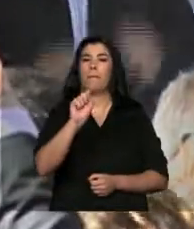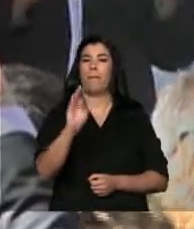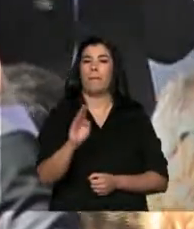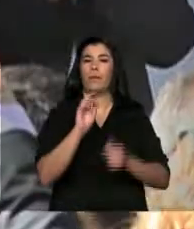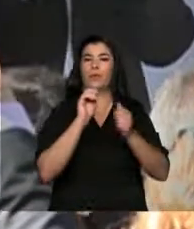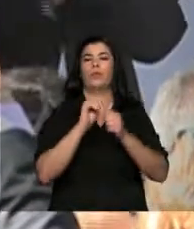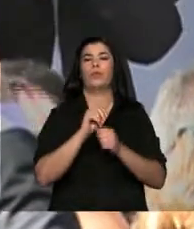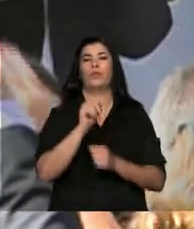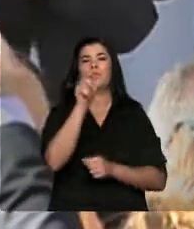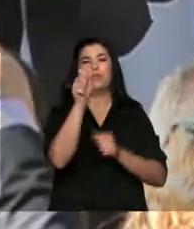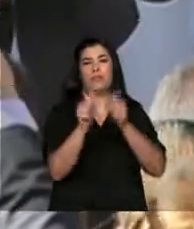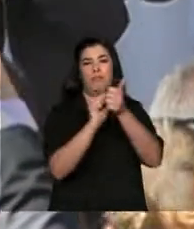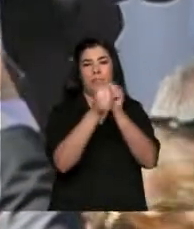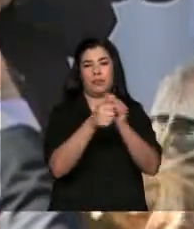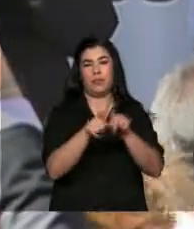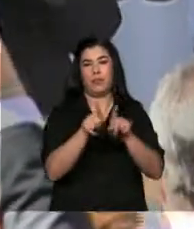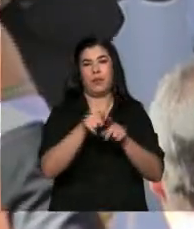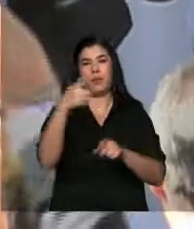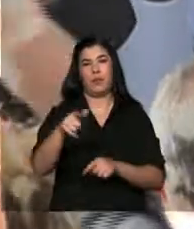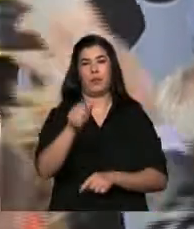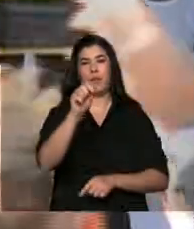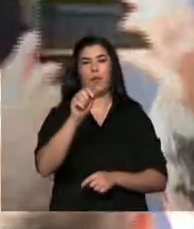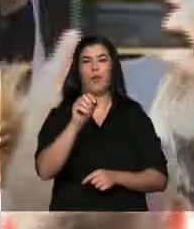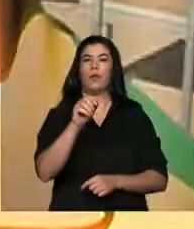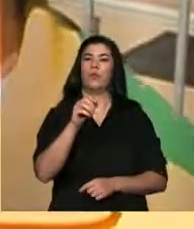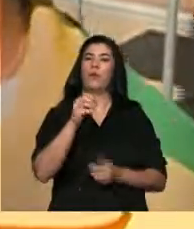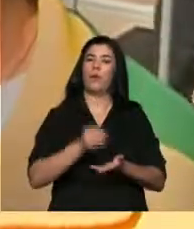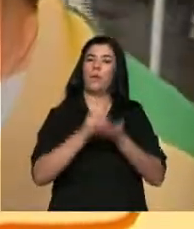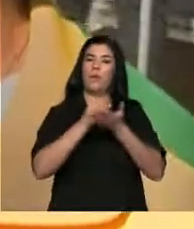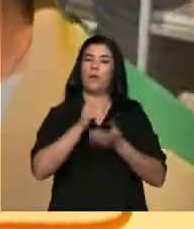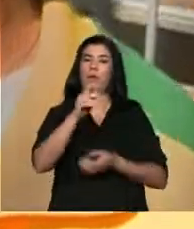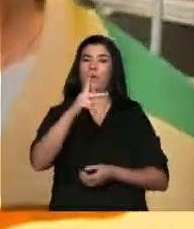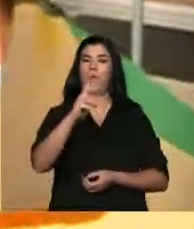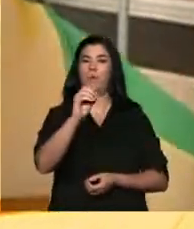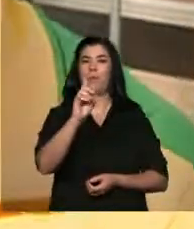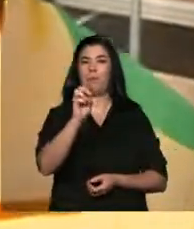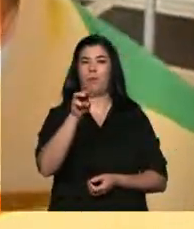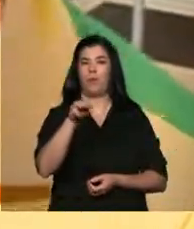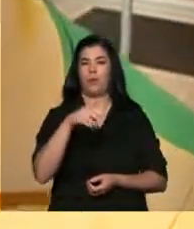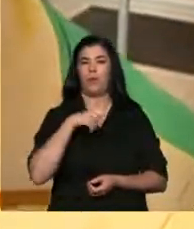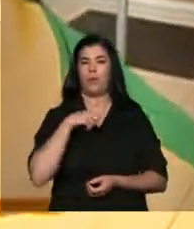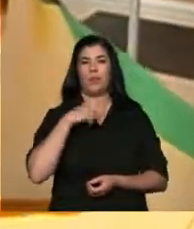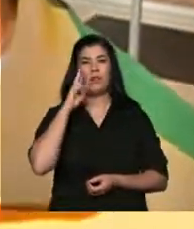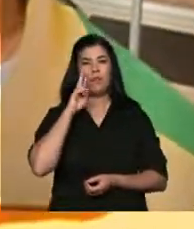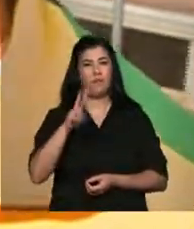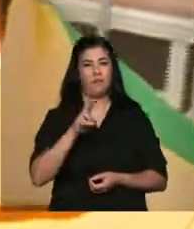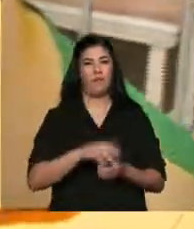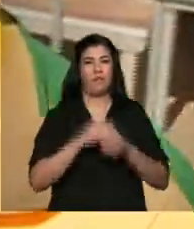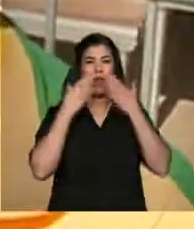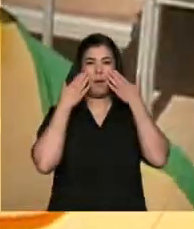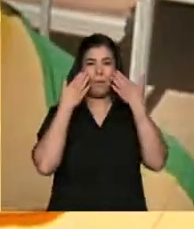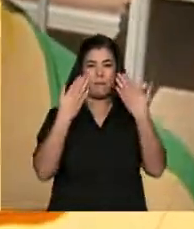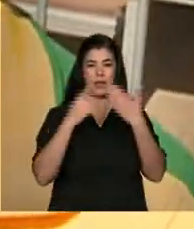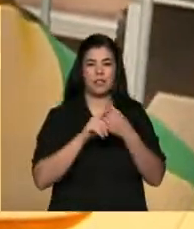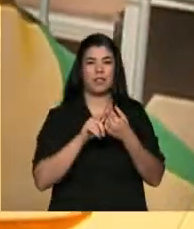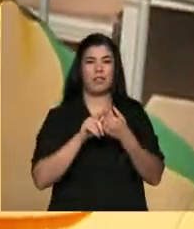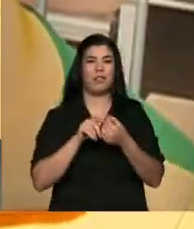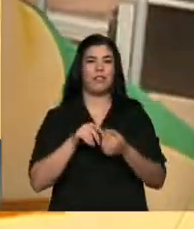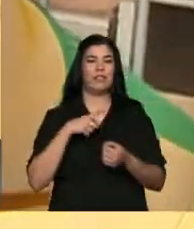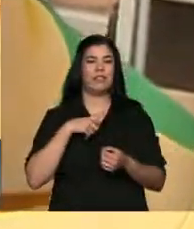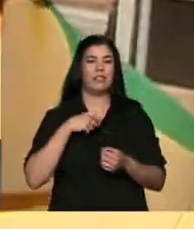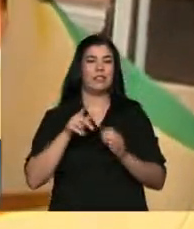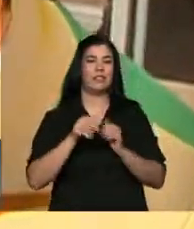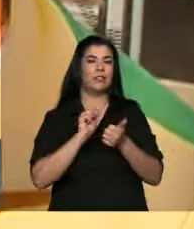caso de Arthur Zanetti, campeão olímpico da ginástica artística nos Jogos de Londres de 2012. Precisa ter esse